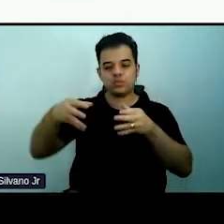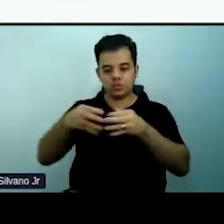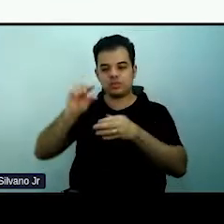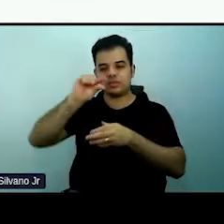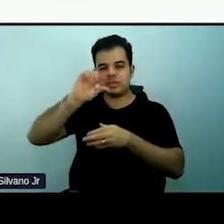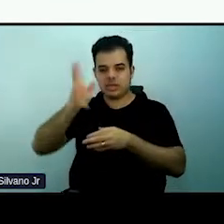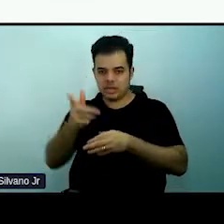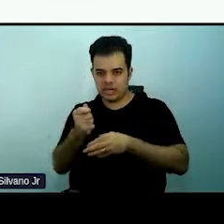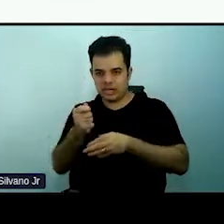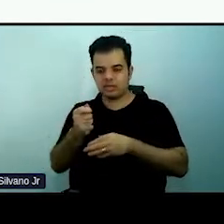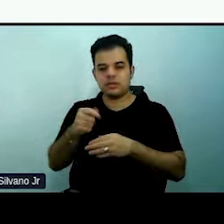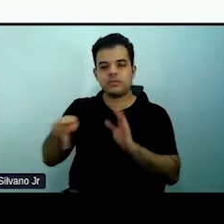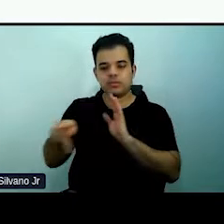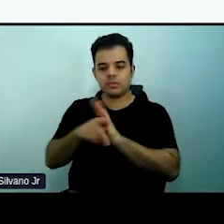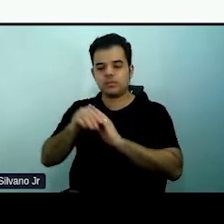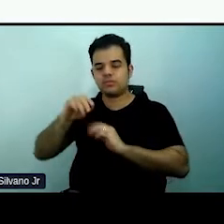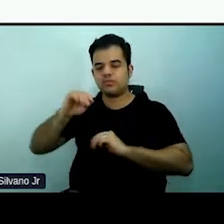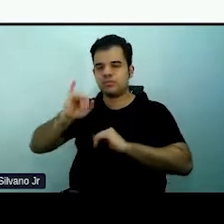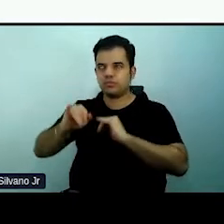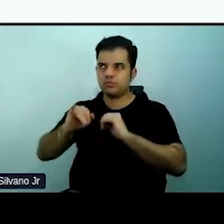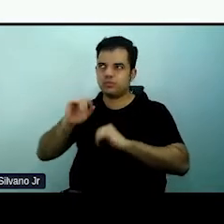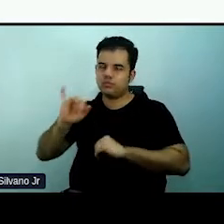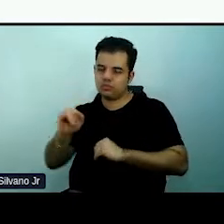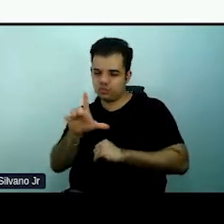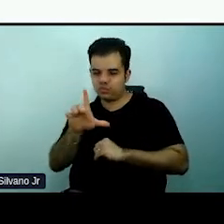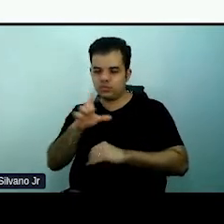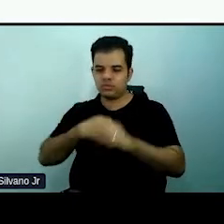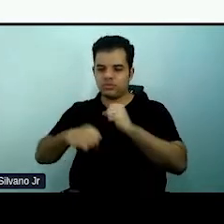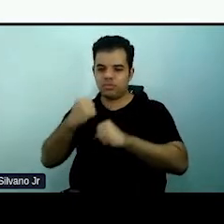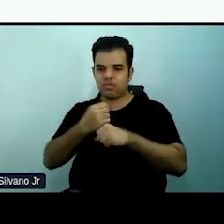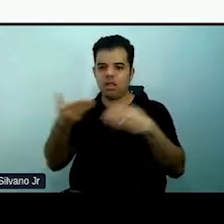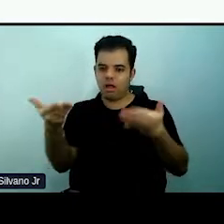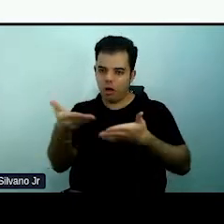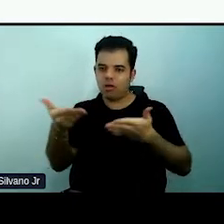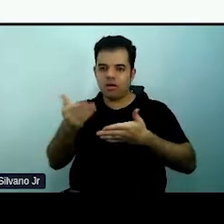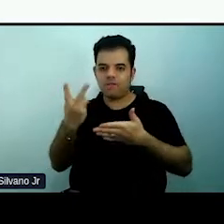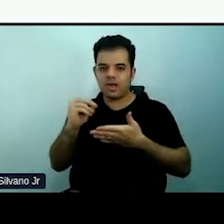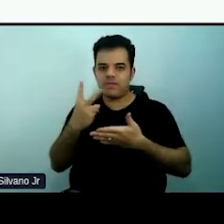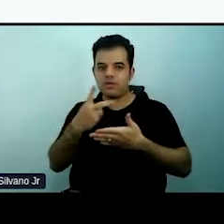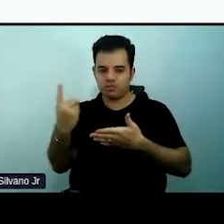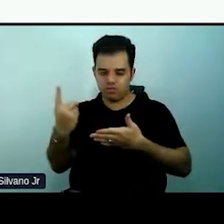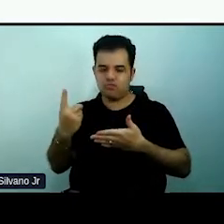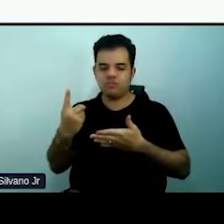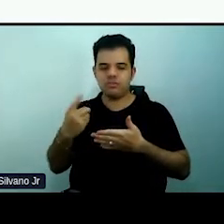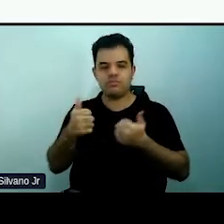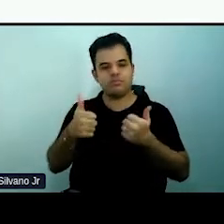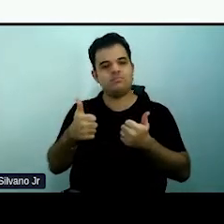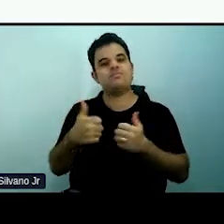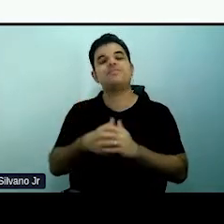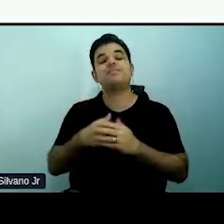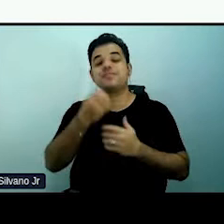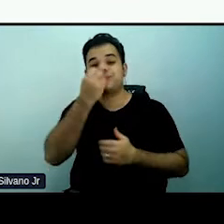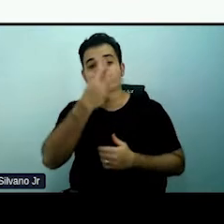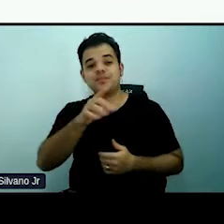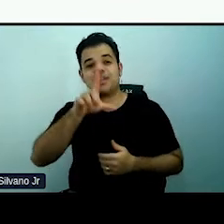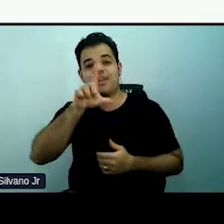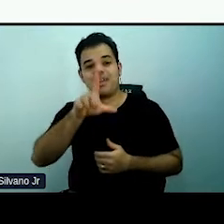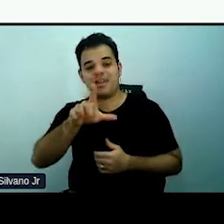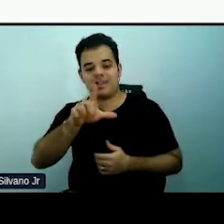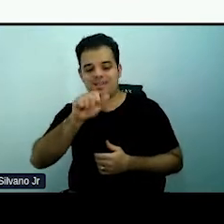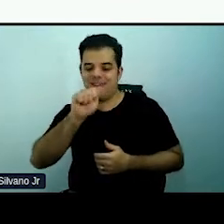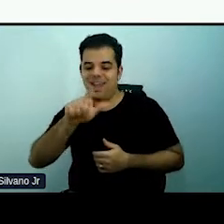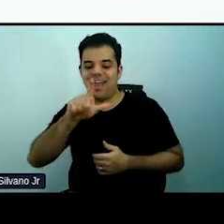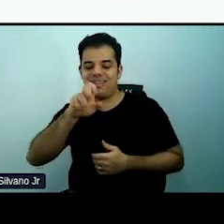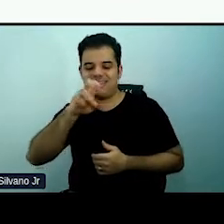Serasa desde julho de 2000, desse ano, né? É isso. Boa. E o meu nome é Alexandre